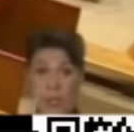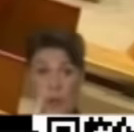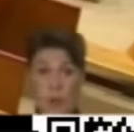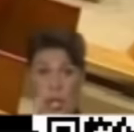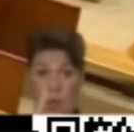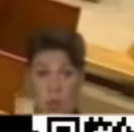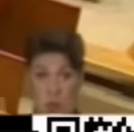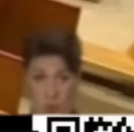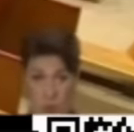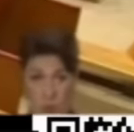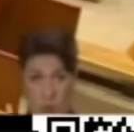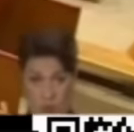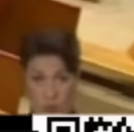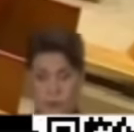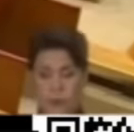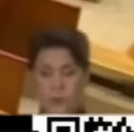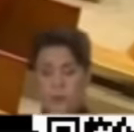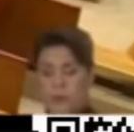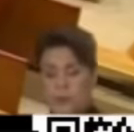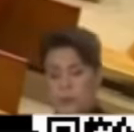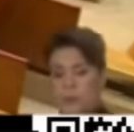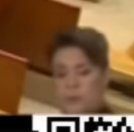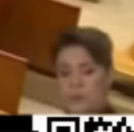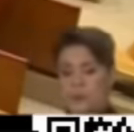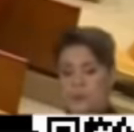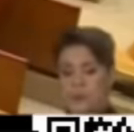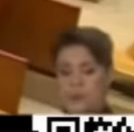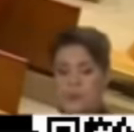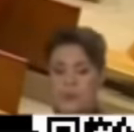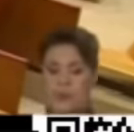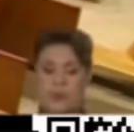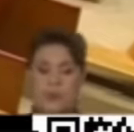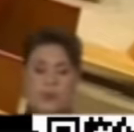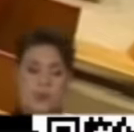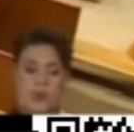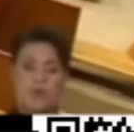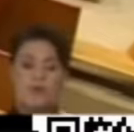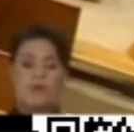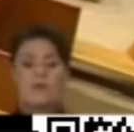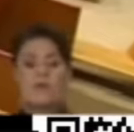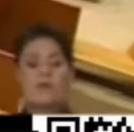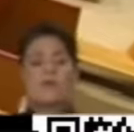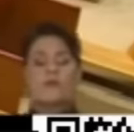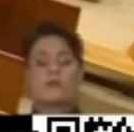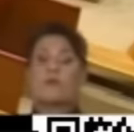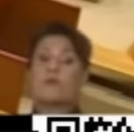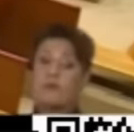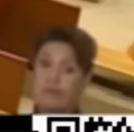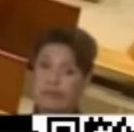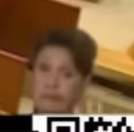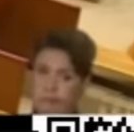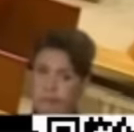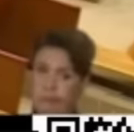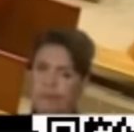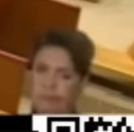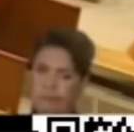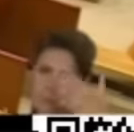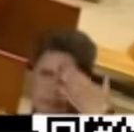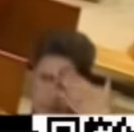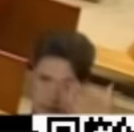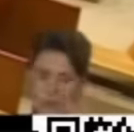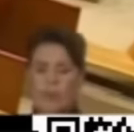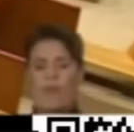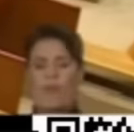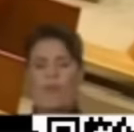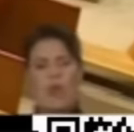Cumprimento vossa. Começou o ministro todos os eminentes Luiz Fux. Aqui presentes. E eu gostaria só de dizer que a Procuradoria-Geral da